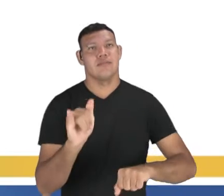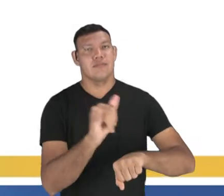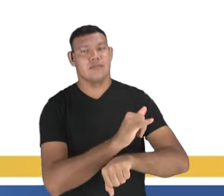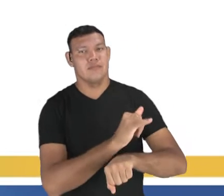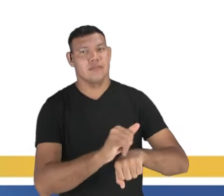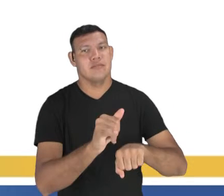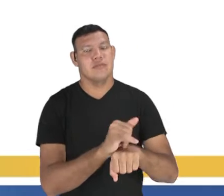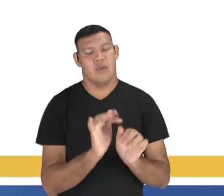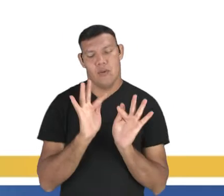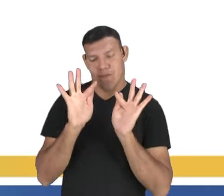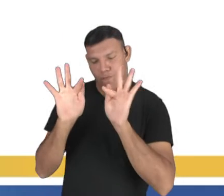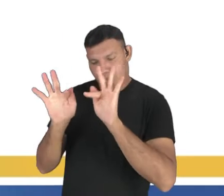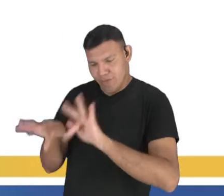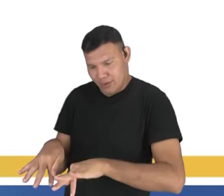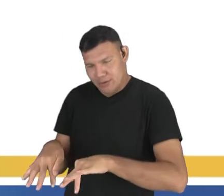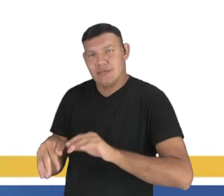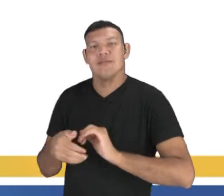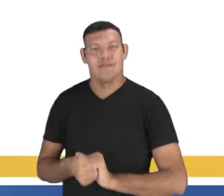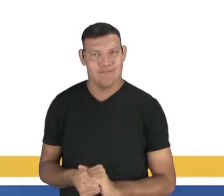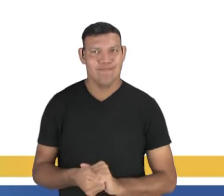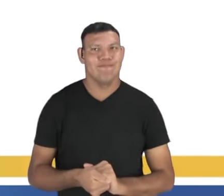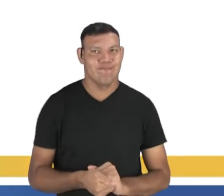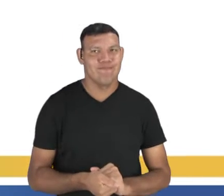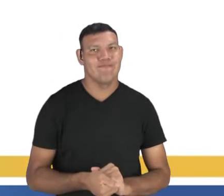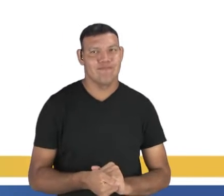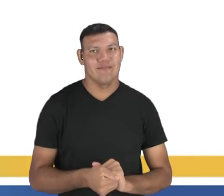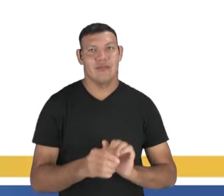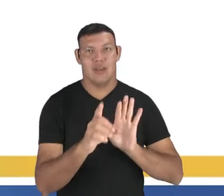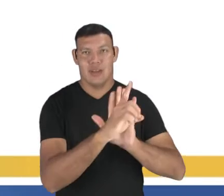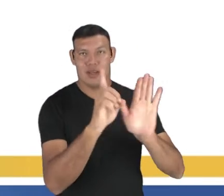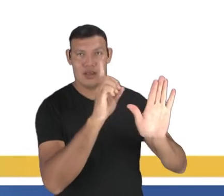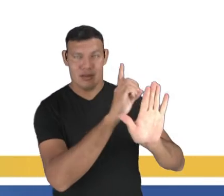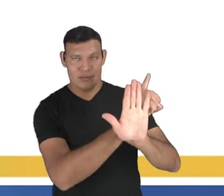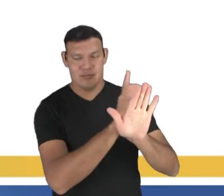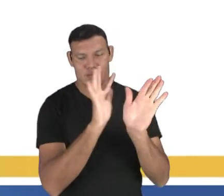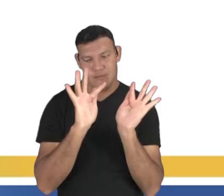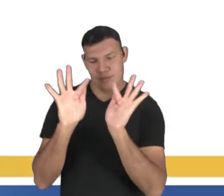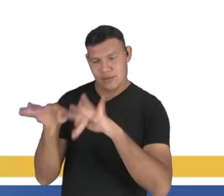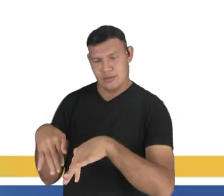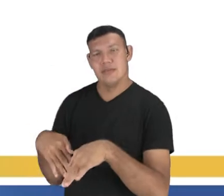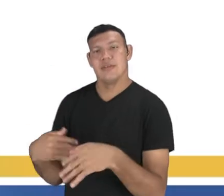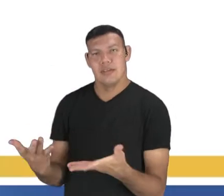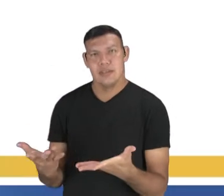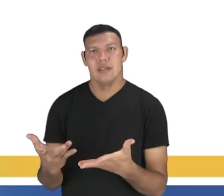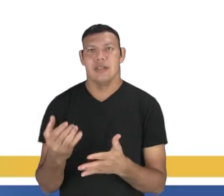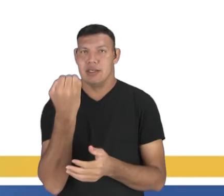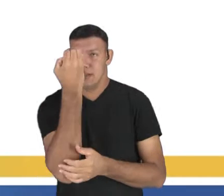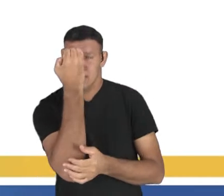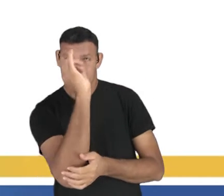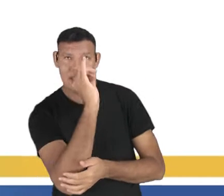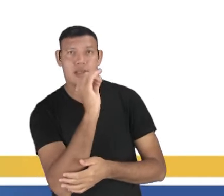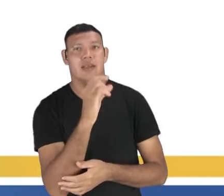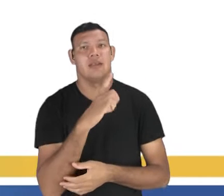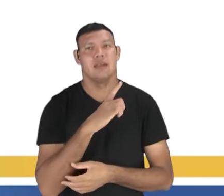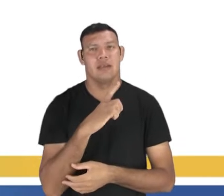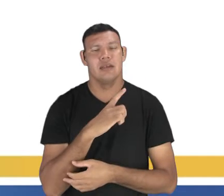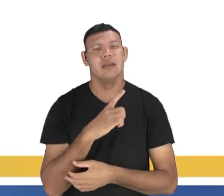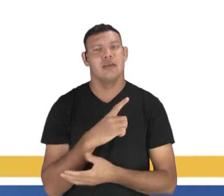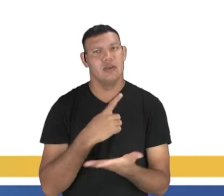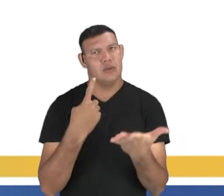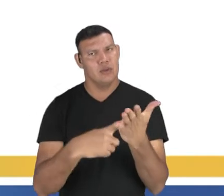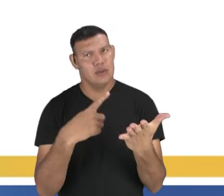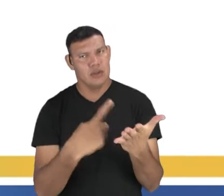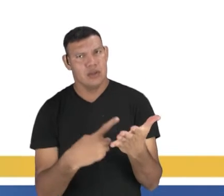de conclusão são aquelas que denotam uma conclusão do que foi dito anteriormente. Aí tem o de conformidade,